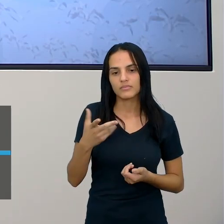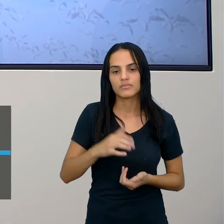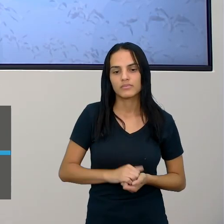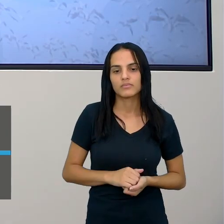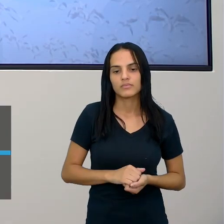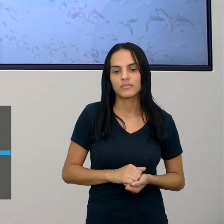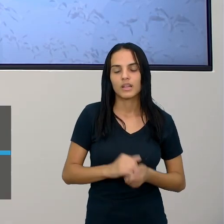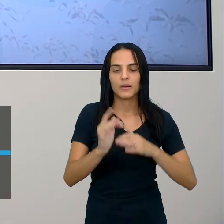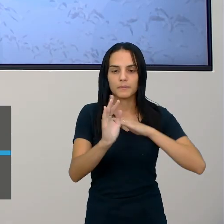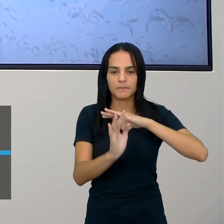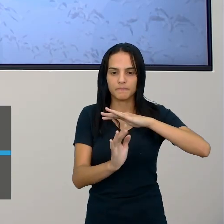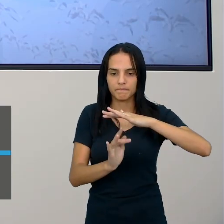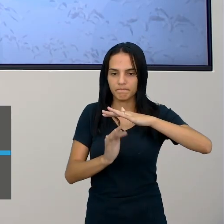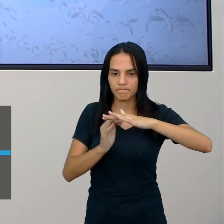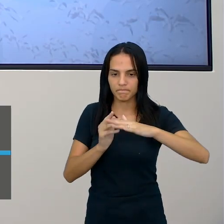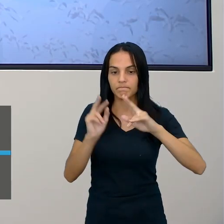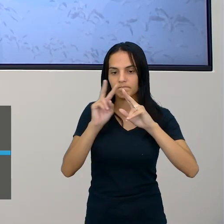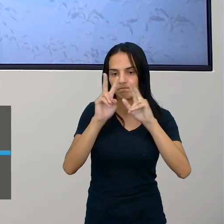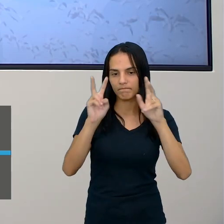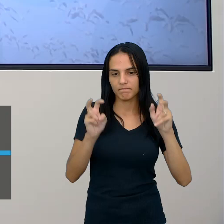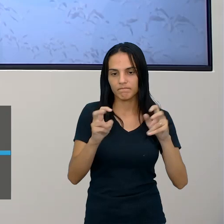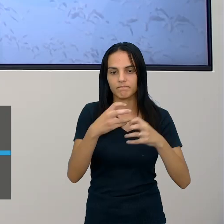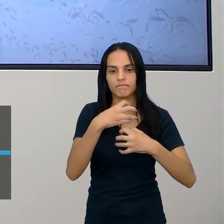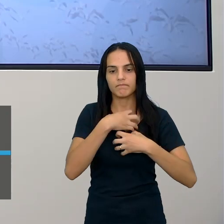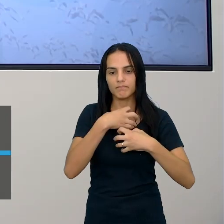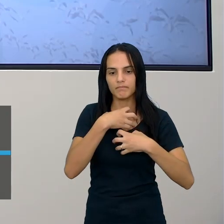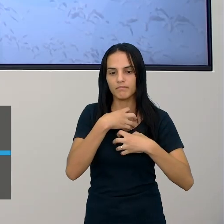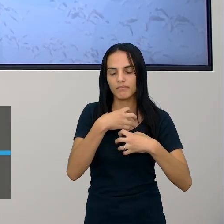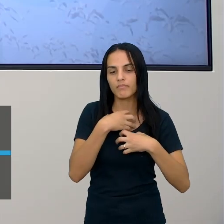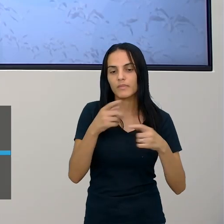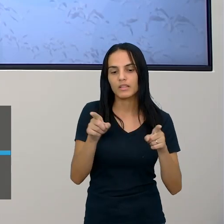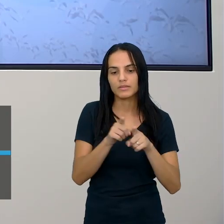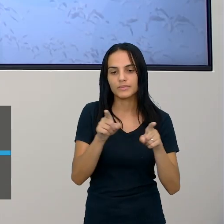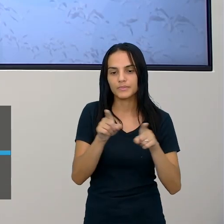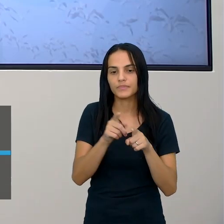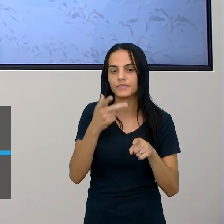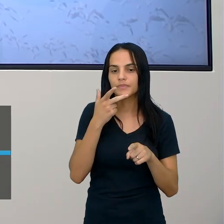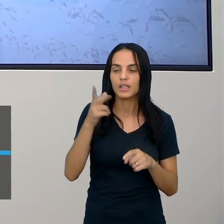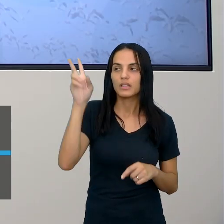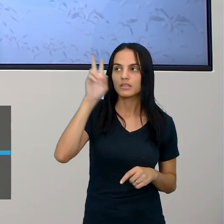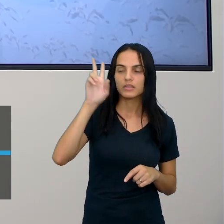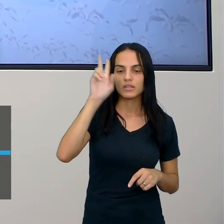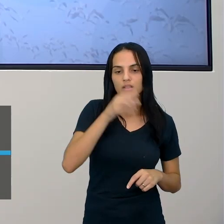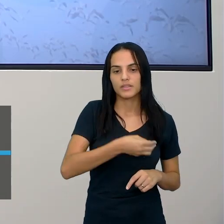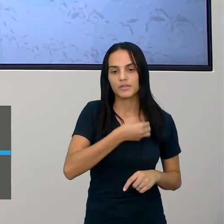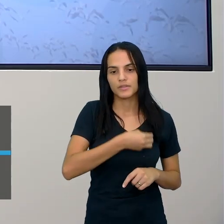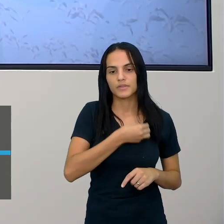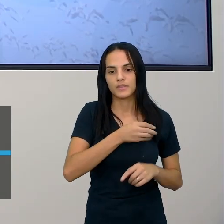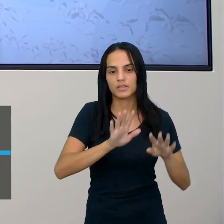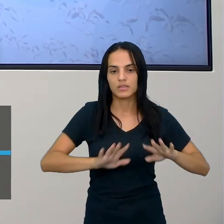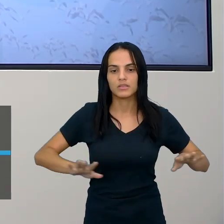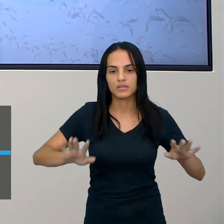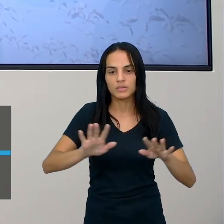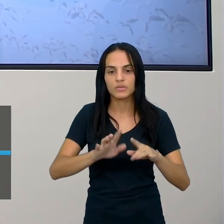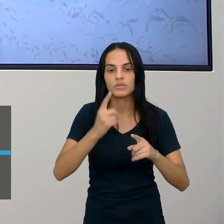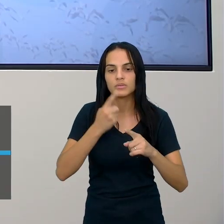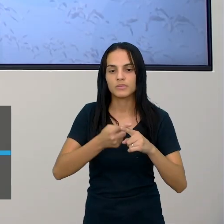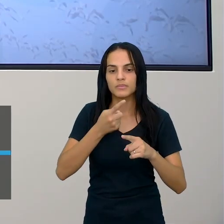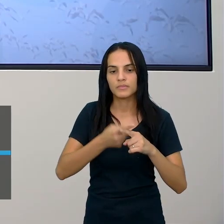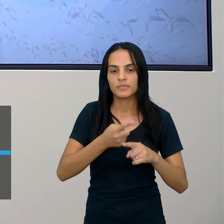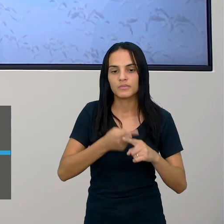Então, a migração, que é um assunto sensível e que diz respeito também à história de vida de todos nós, porque, afinal de